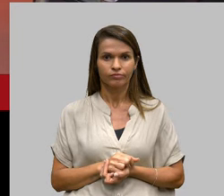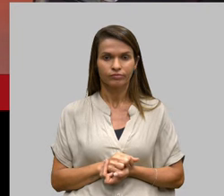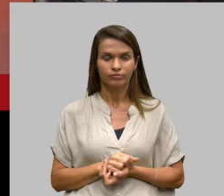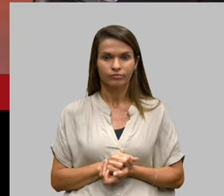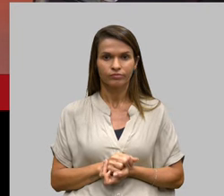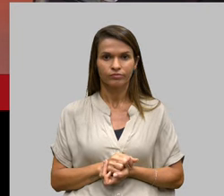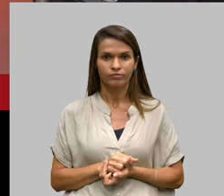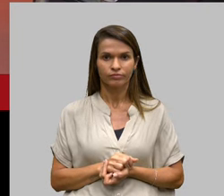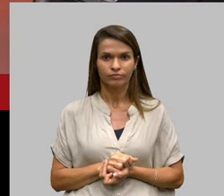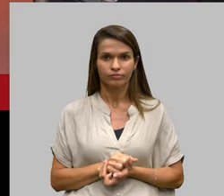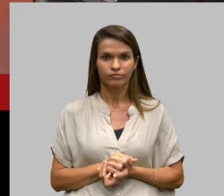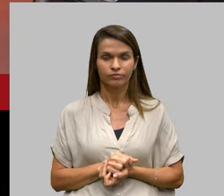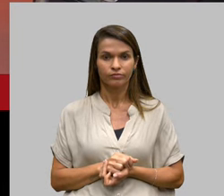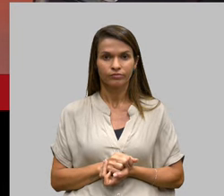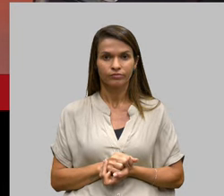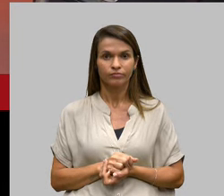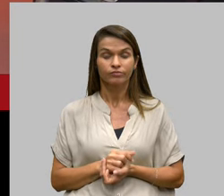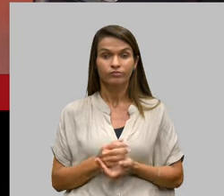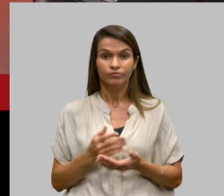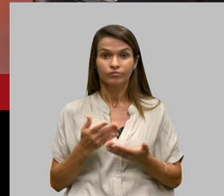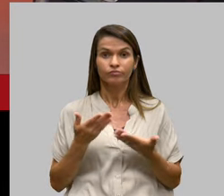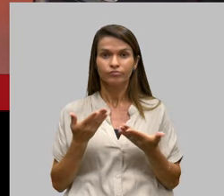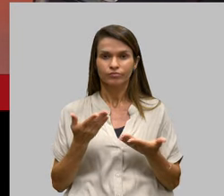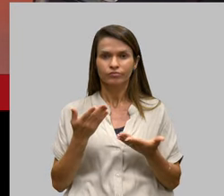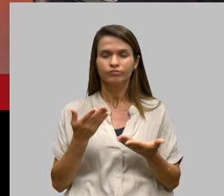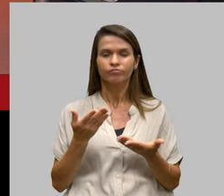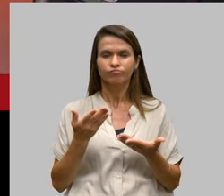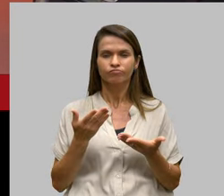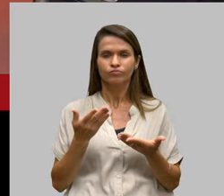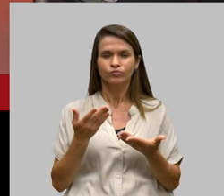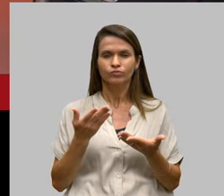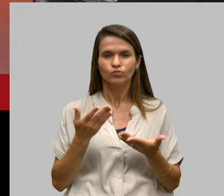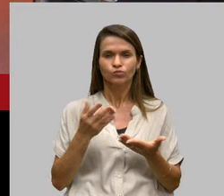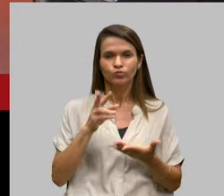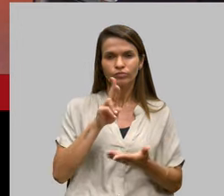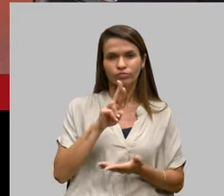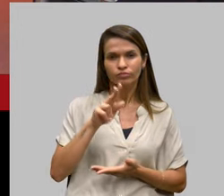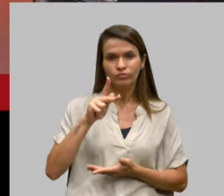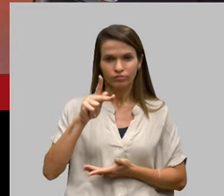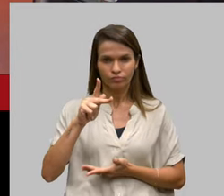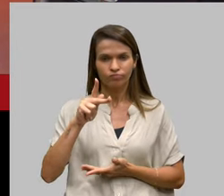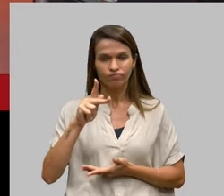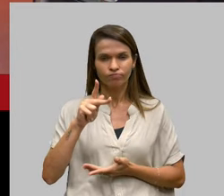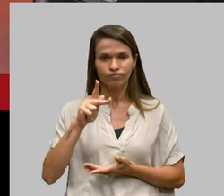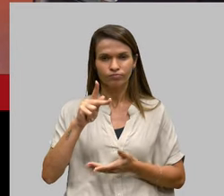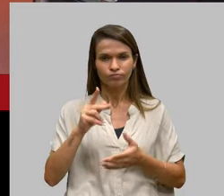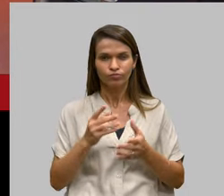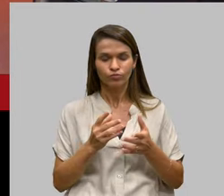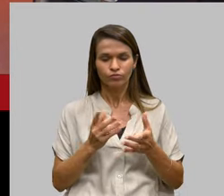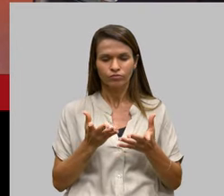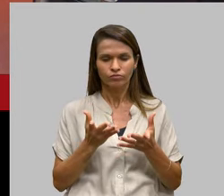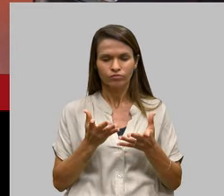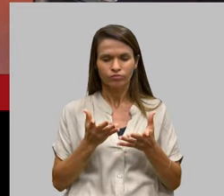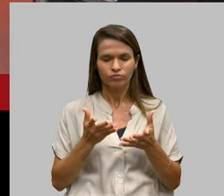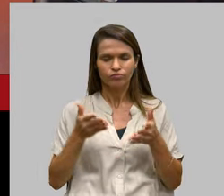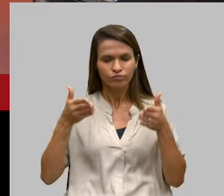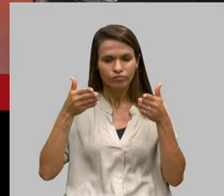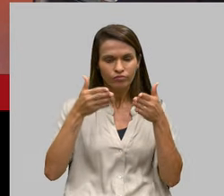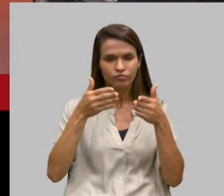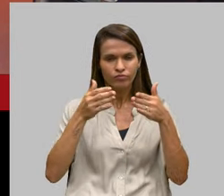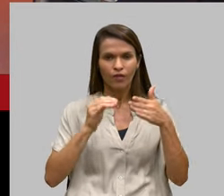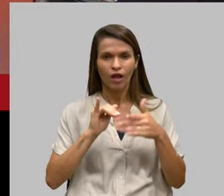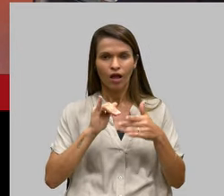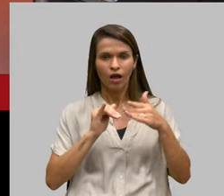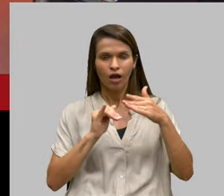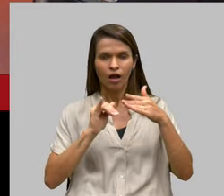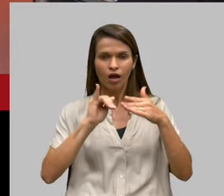momento então regimes próprios de previdência social do Nascimento a extinção esses regimes próprios eles